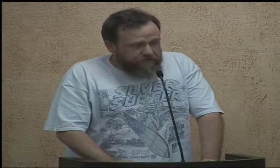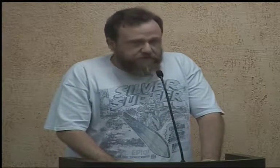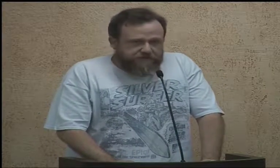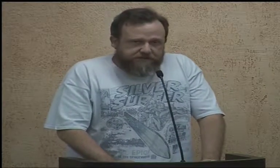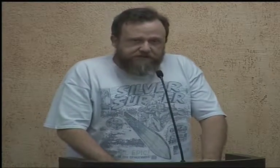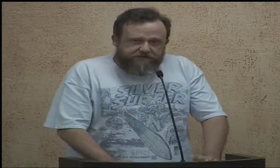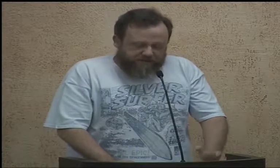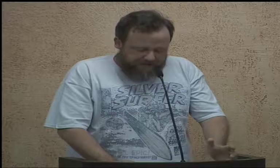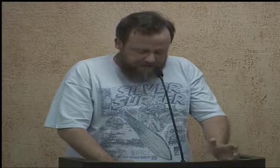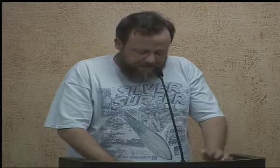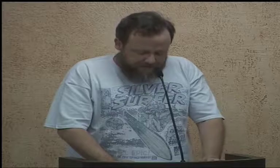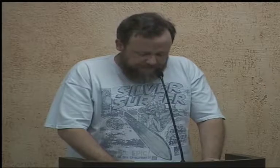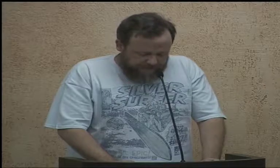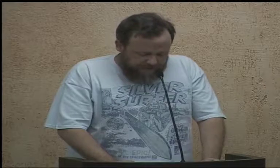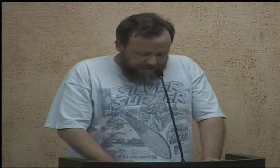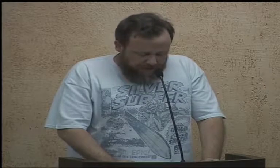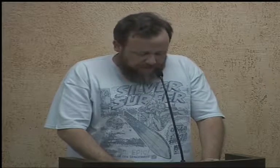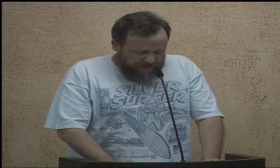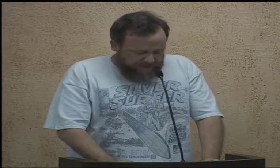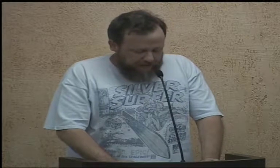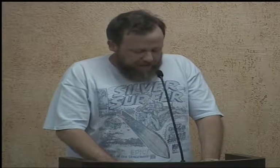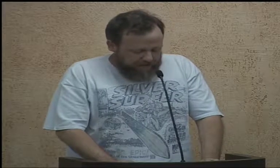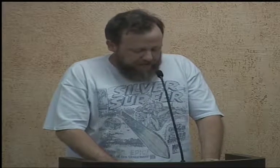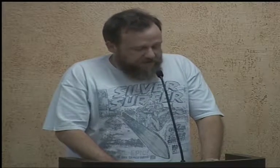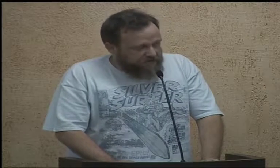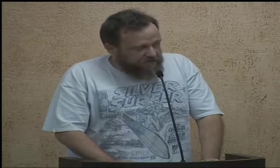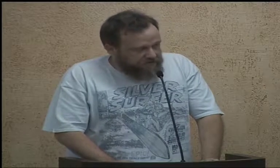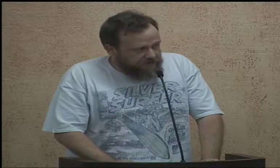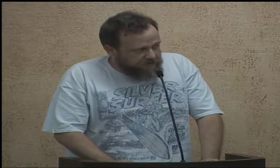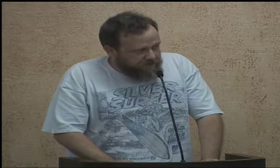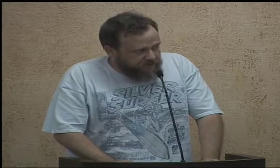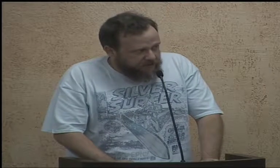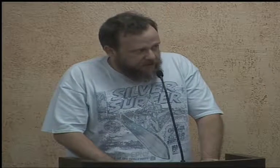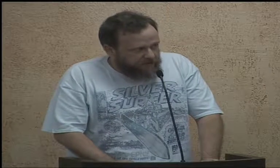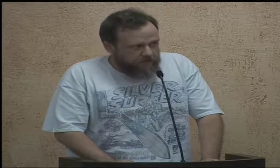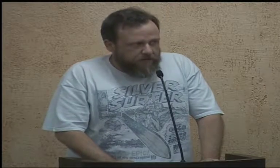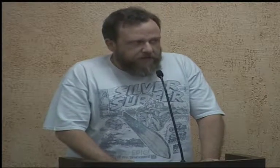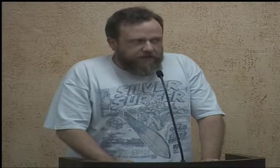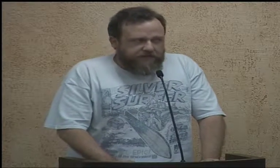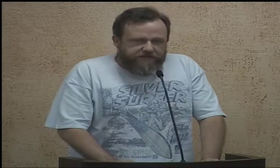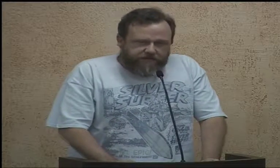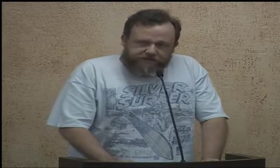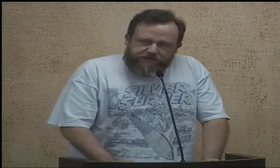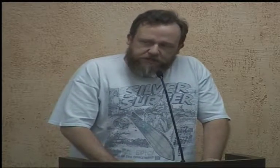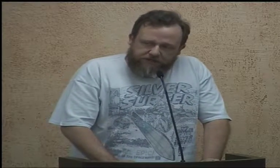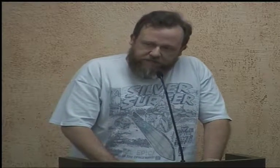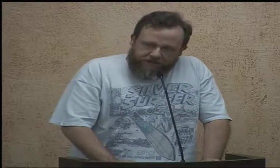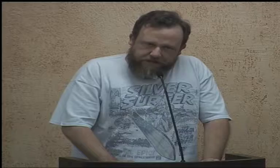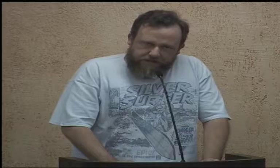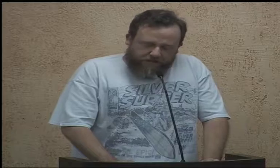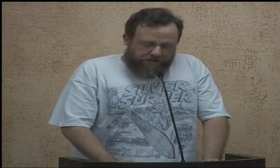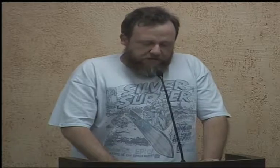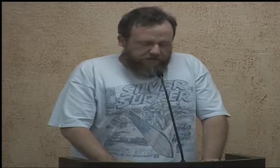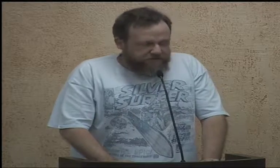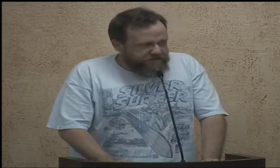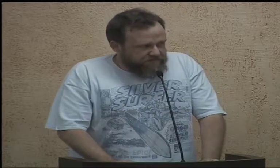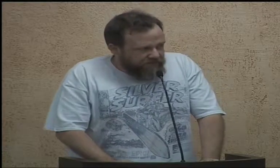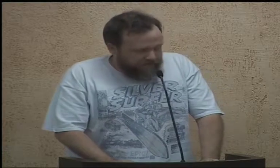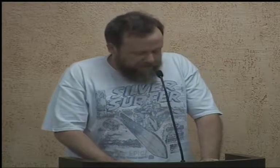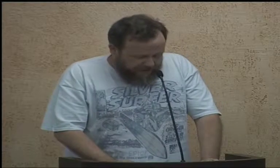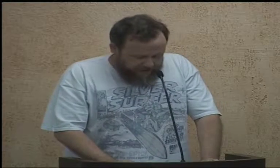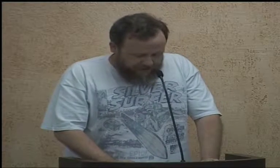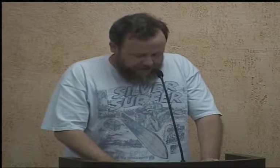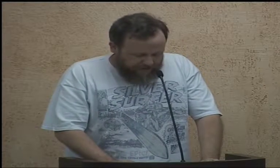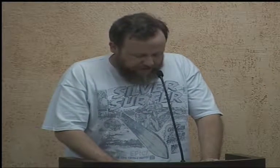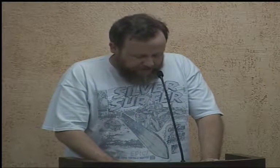convidar todos vocês aqui presentes para visitar o nosso evento nesse final de semana e assim prestigiar o FLIC, o